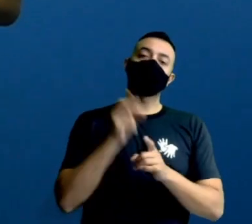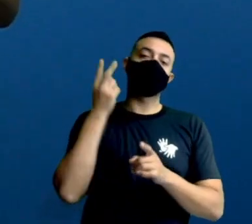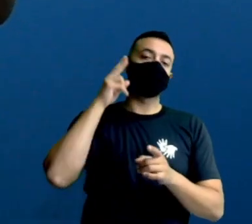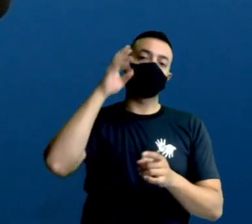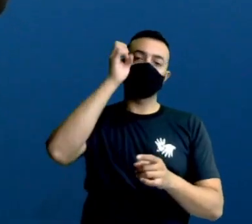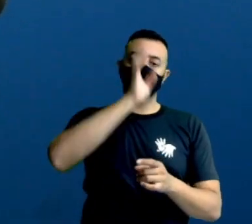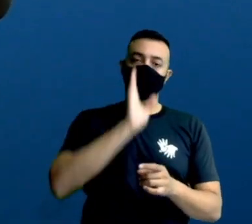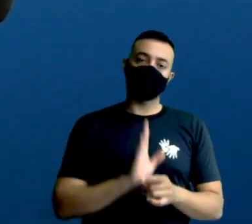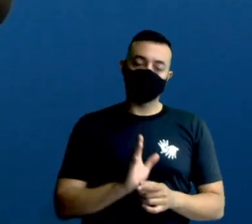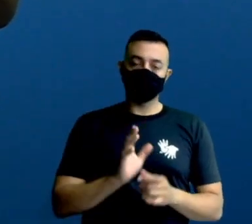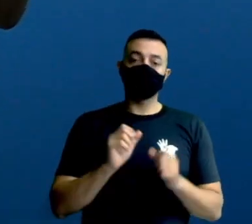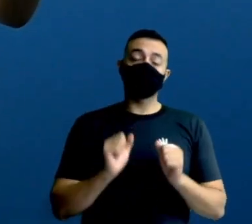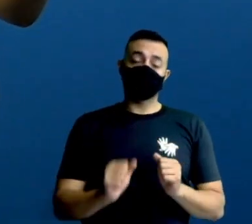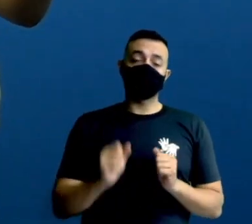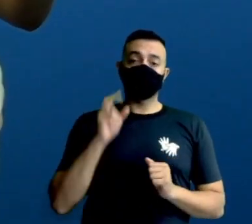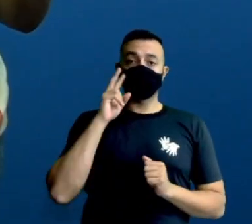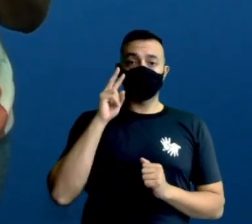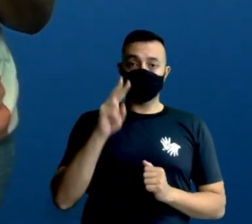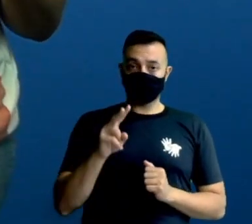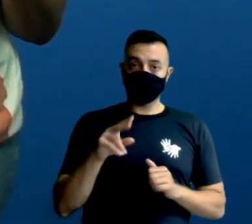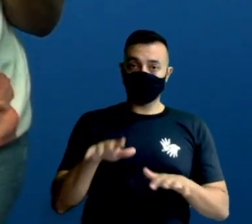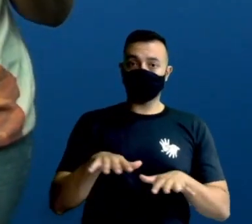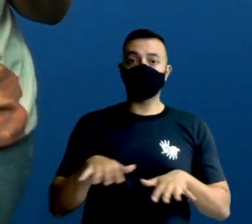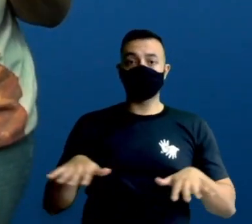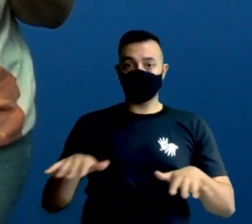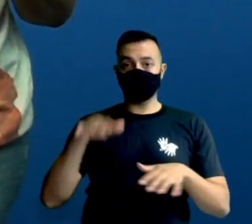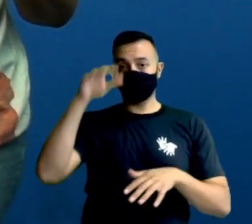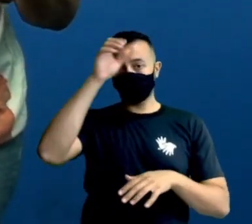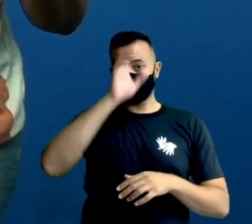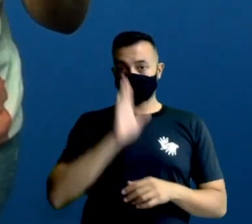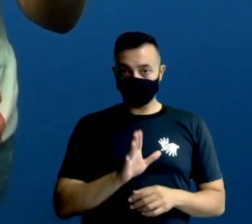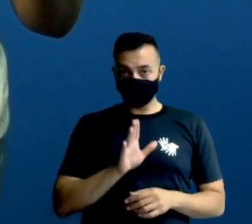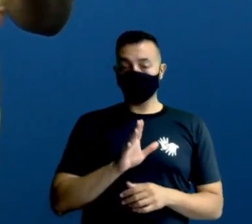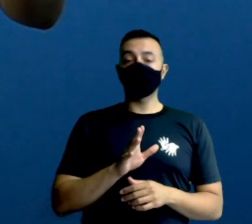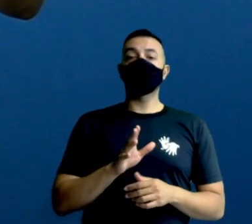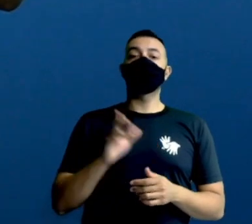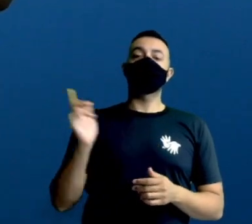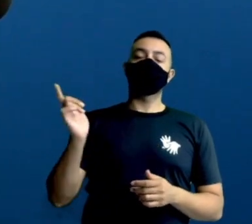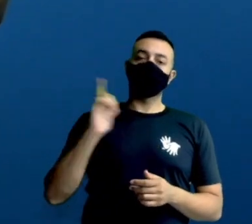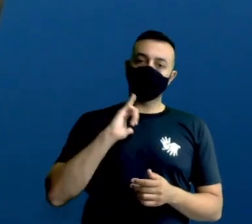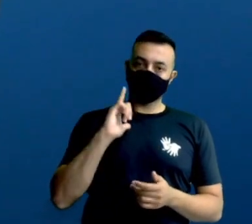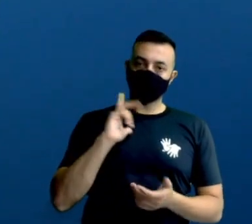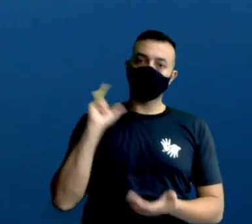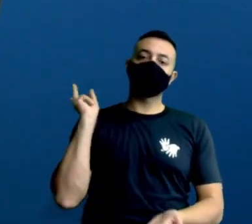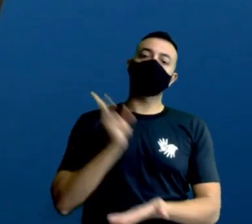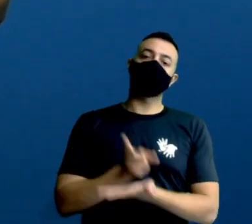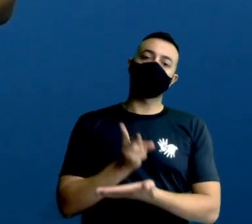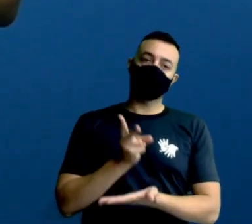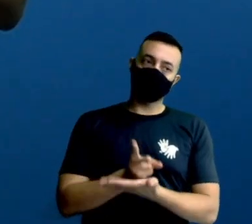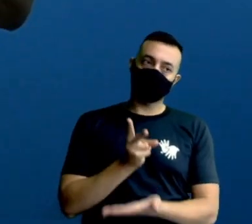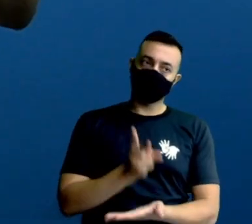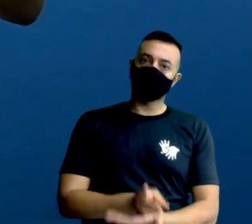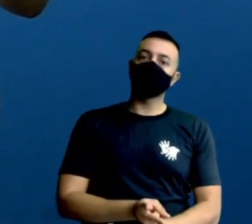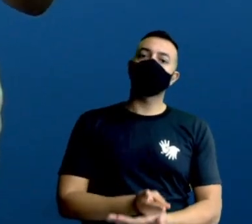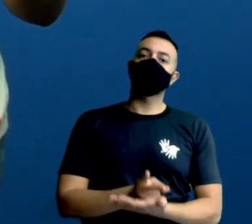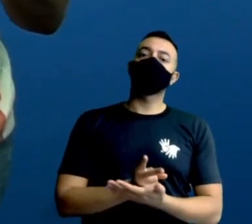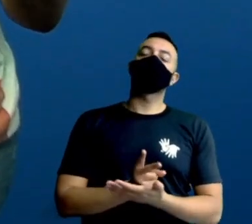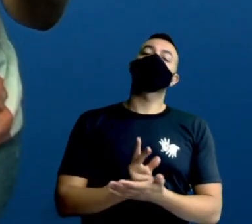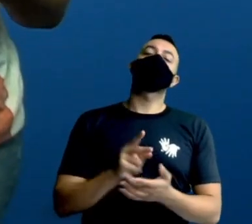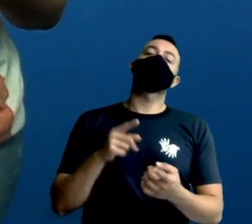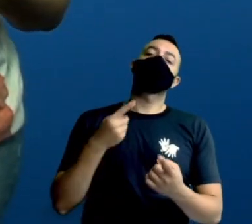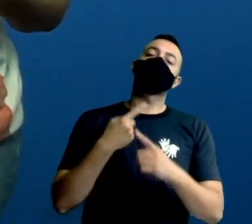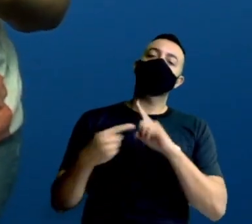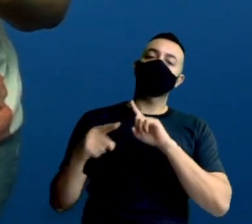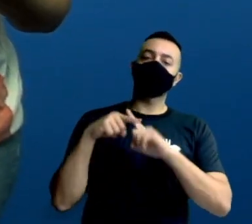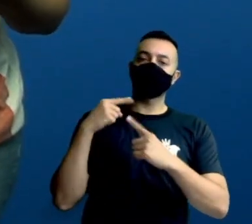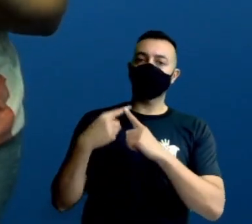Brasil. E a gente pode observar que as terras que a gente chama hoje de Brasil, elas foram e continuam sendo palco de lutas